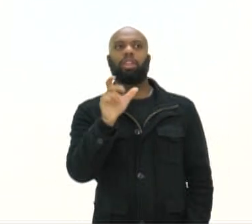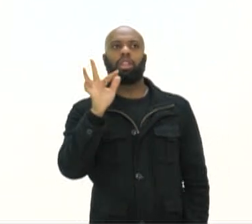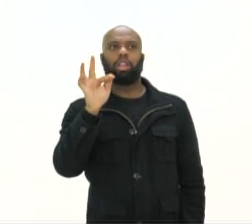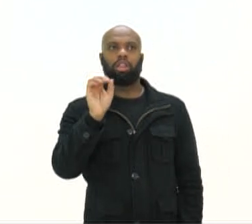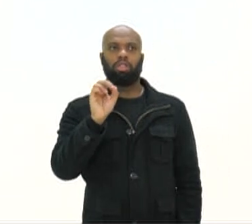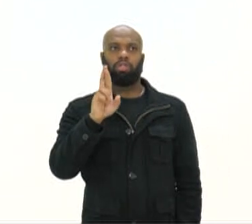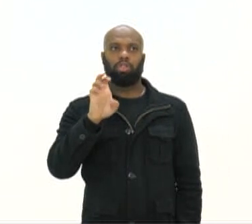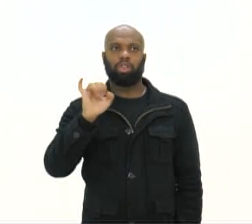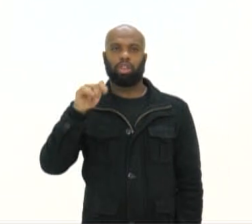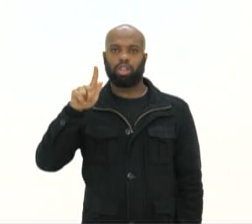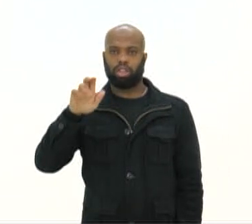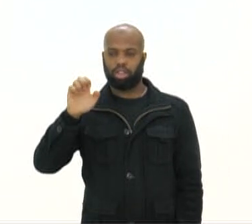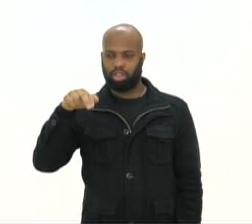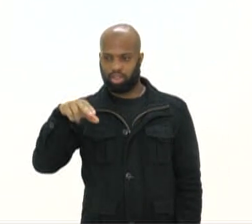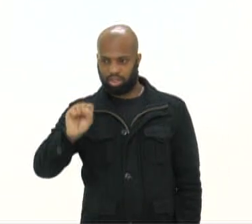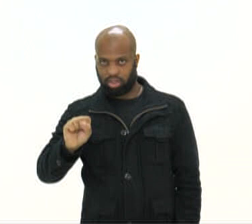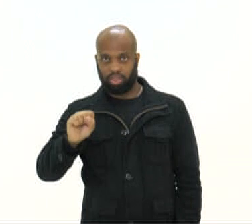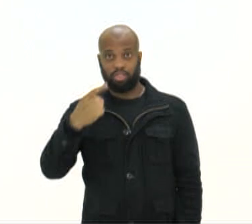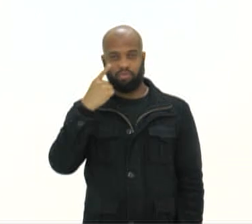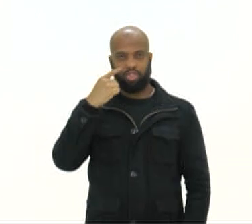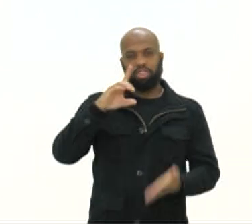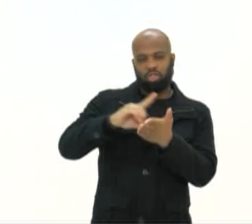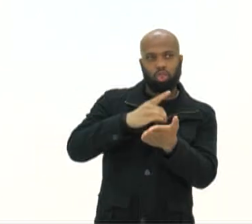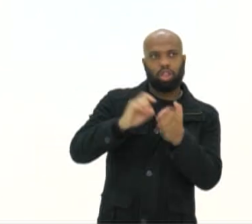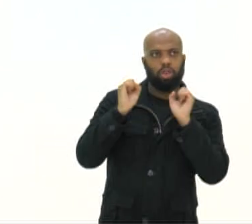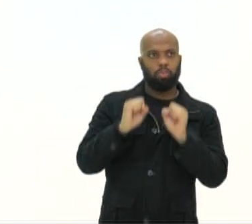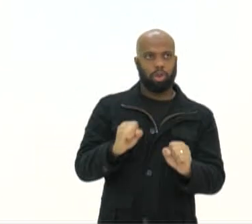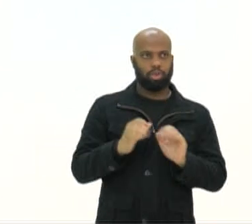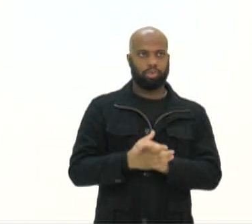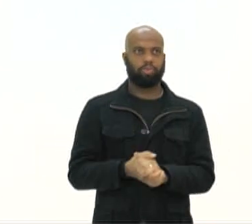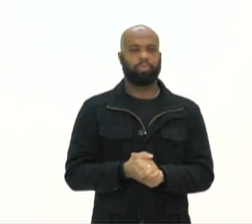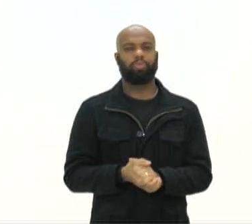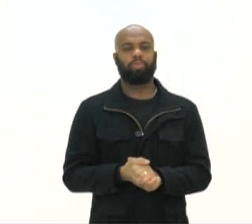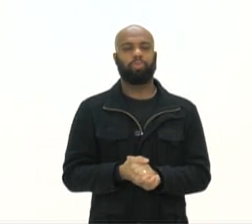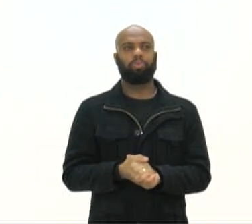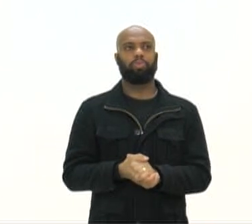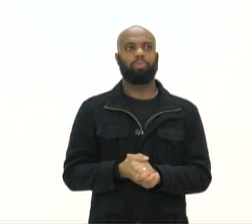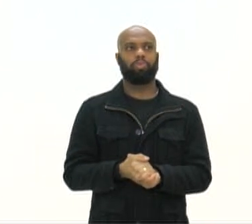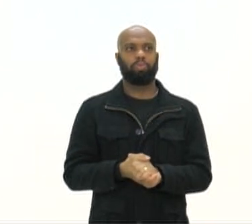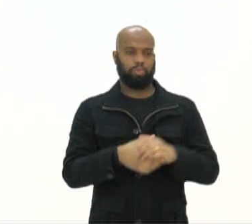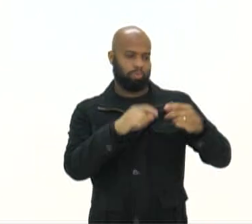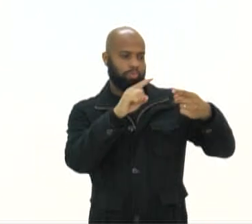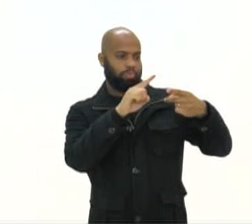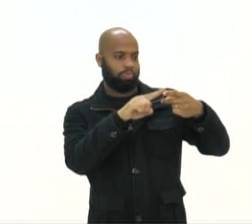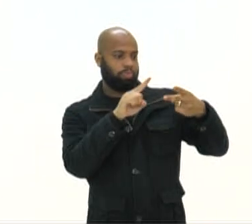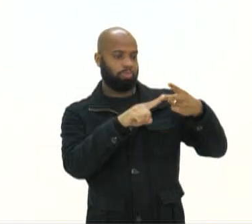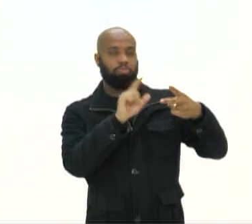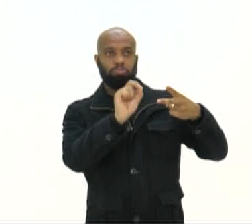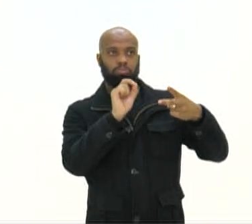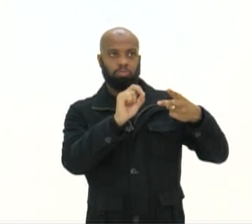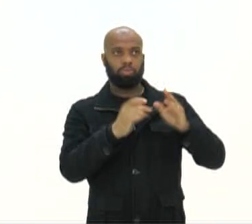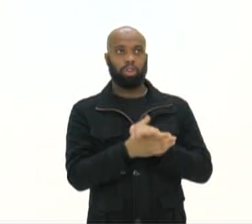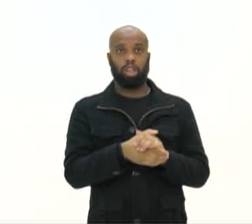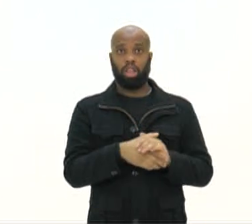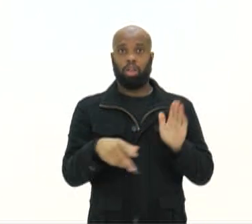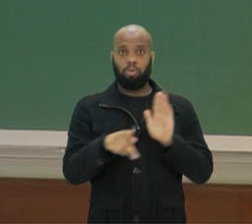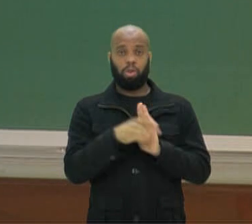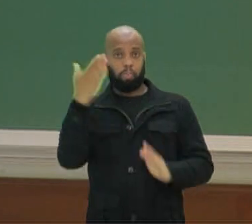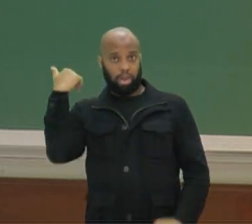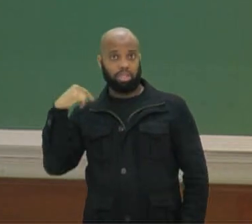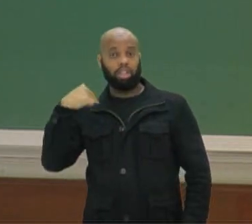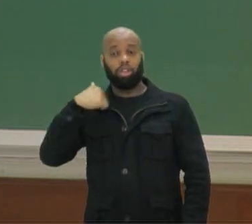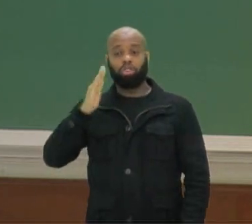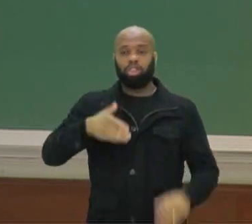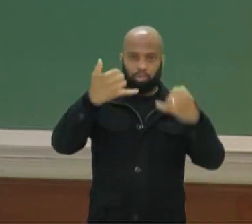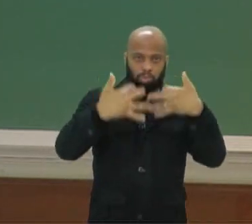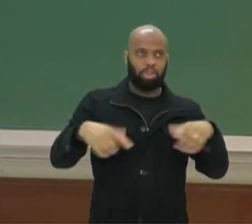na mão se preciso for, tá? Uma das duas alternativas aqui, né? Gente, o que eu vou falar agora é dica das aulas